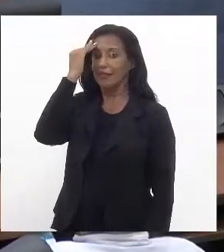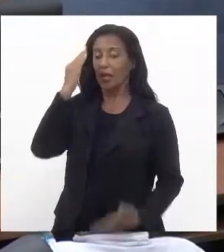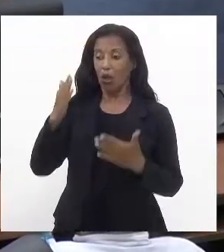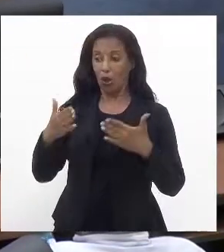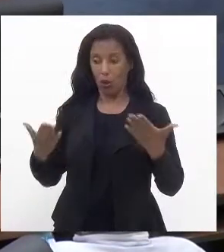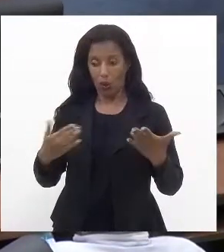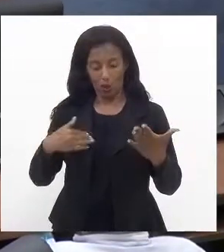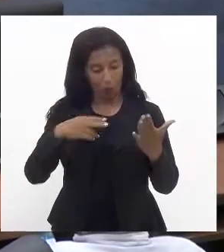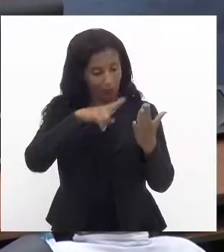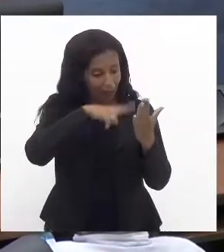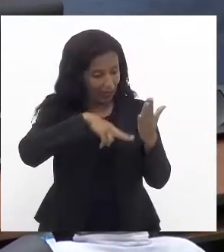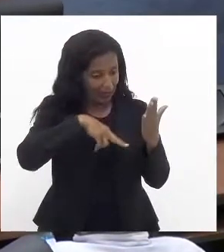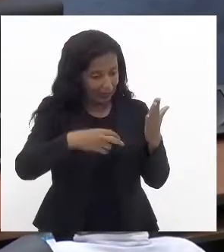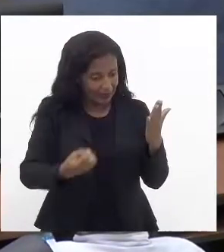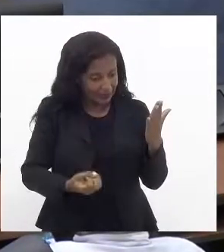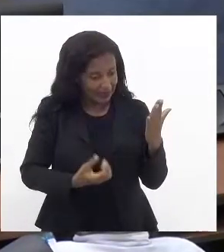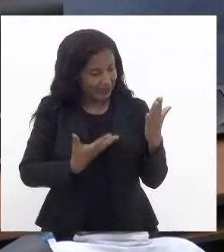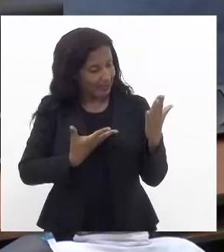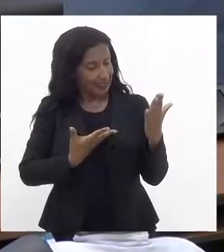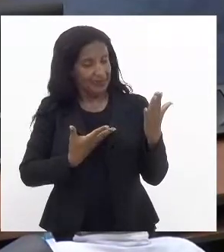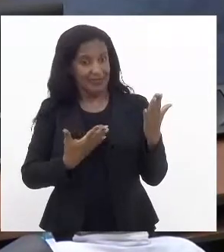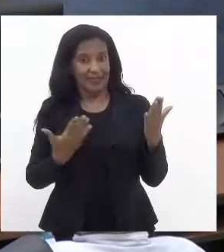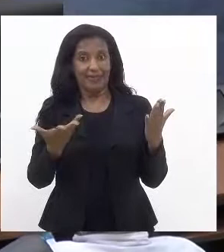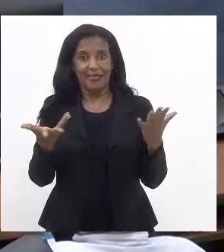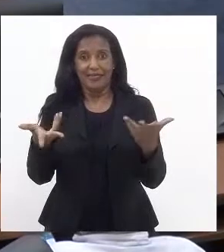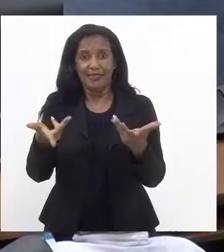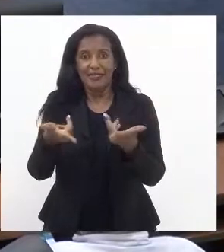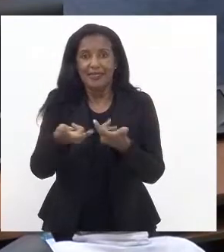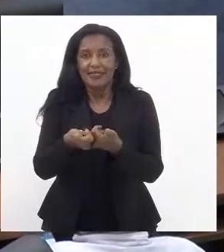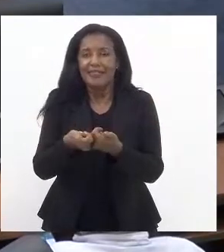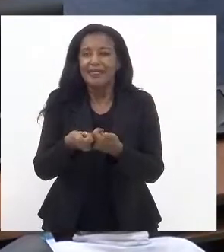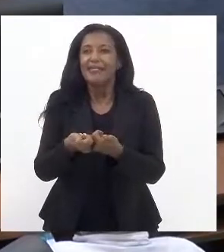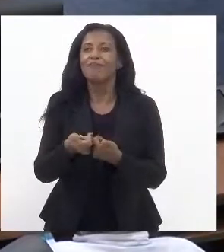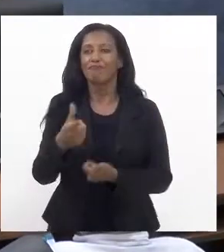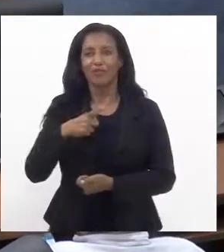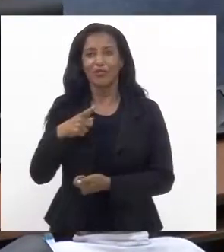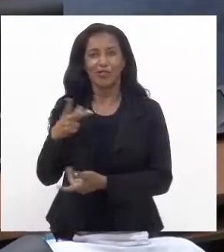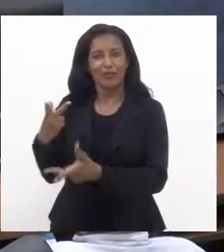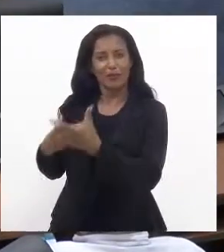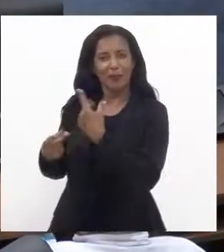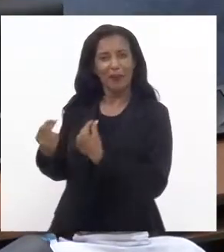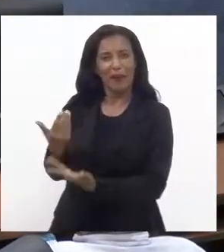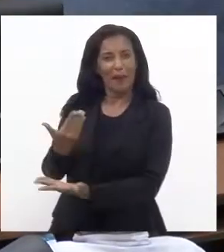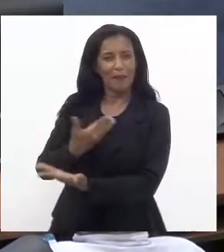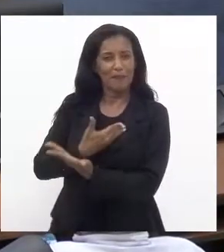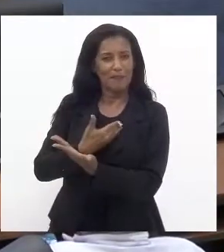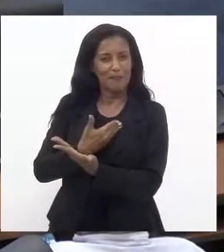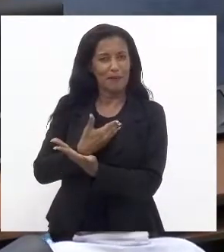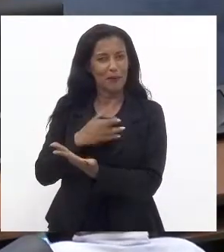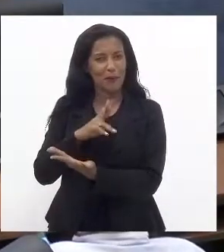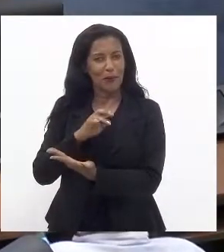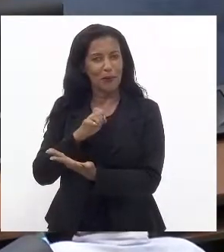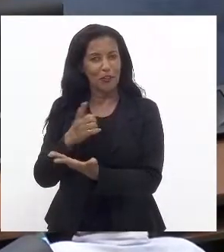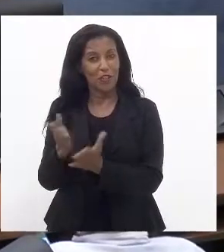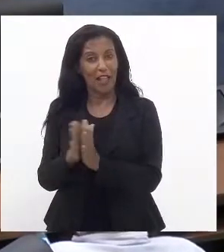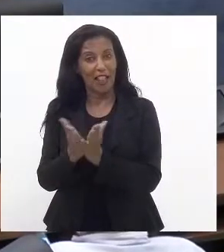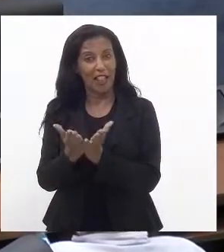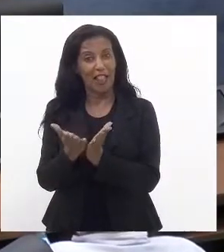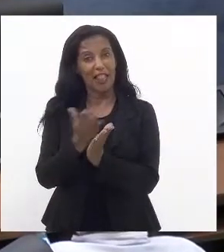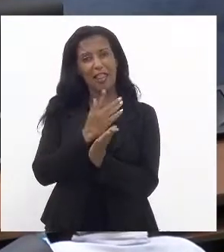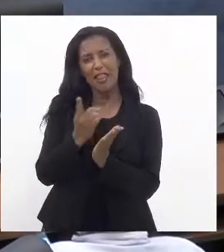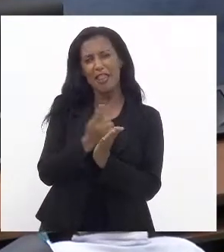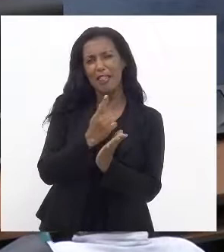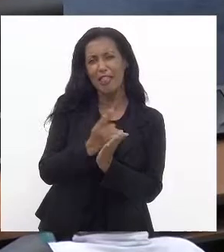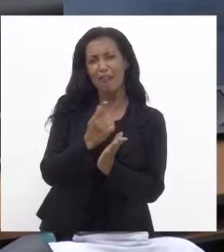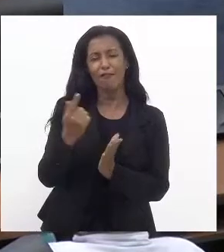fiquei encantado. Tive o presente aqui do meu amigo Roger, que me deu um livro só